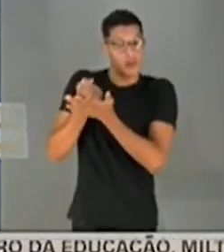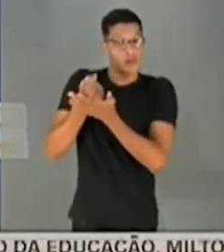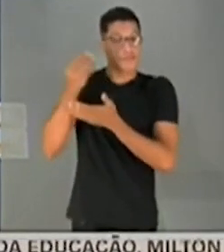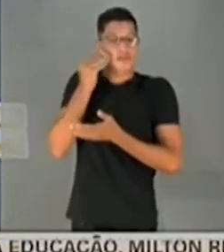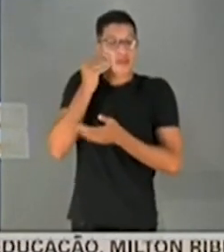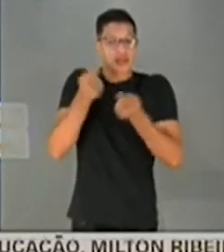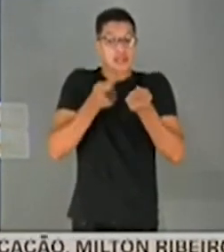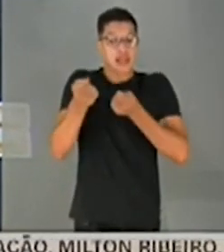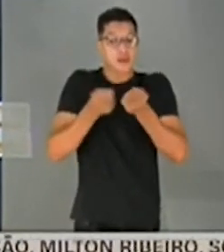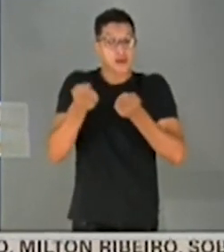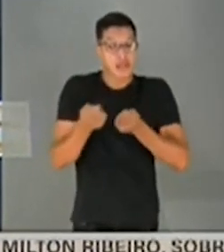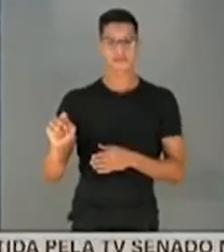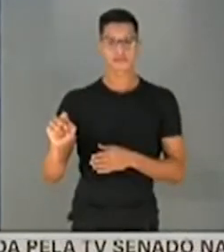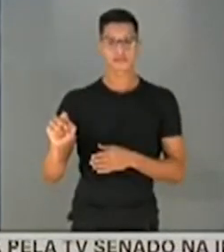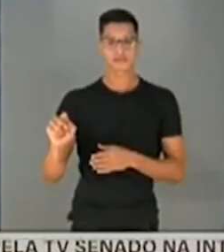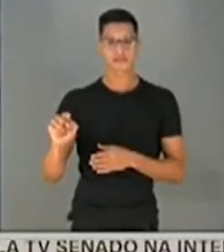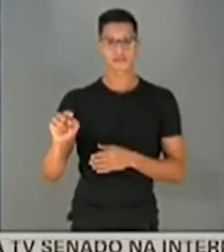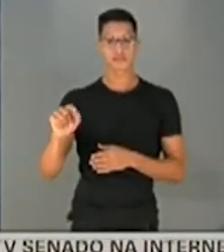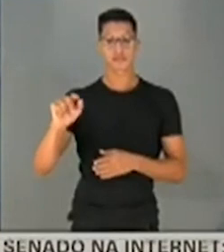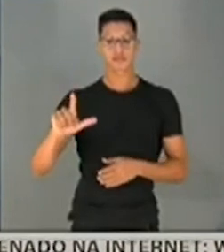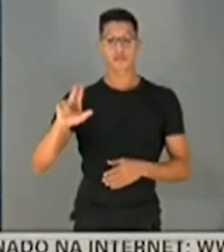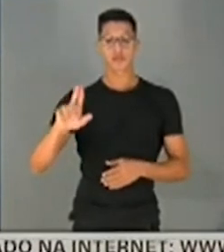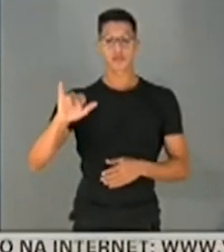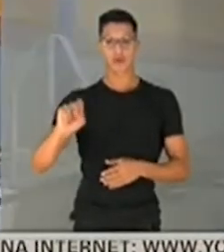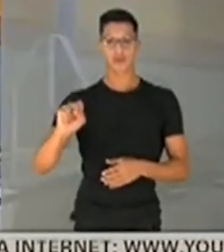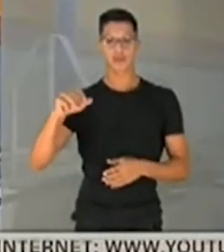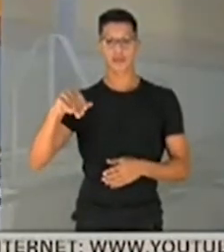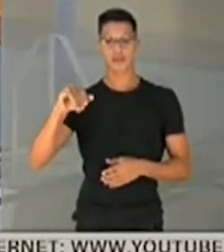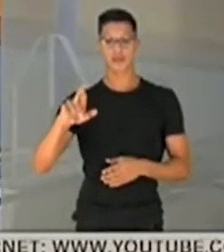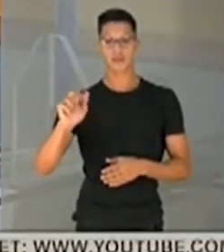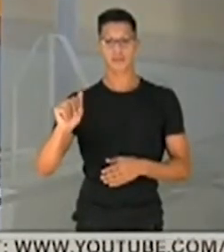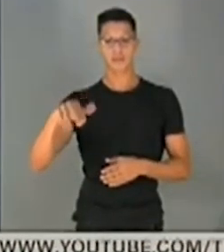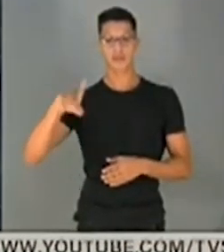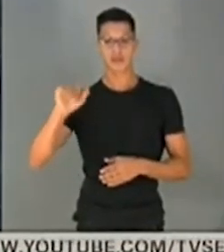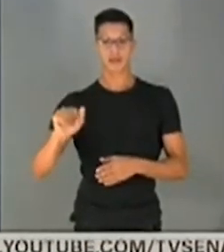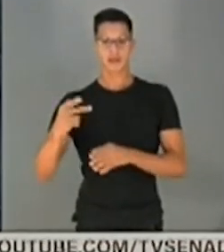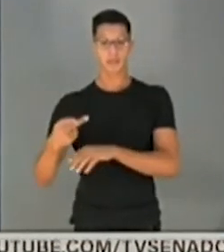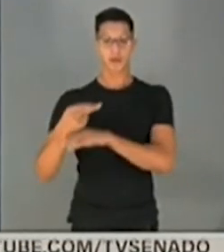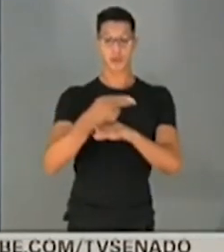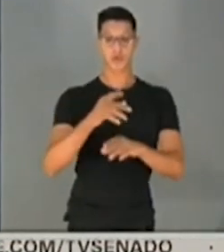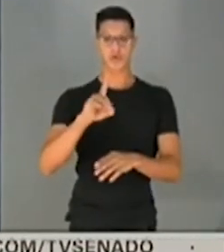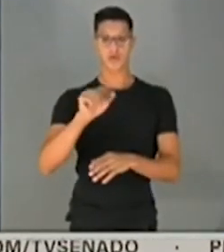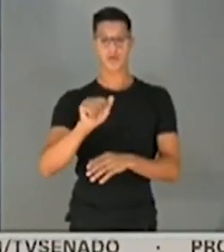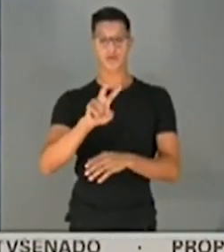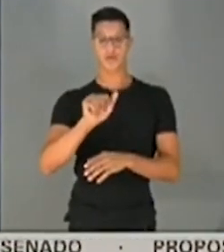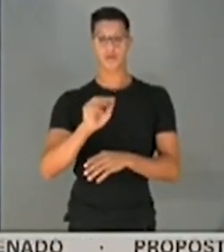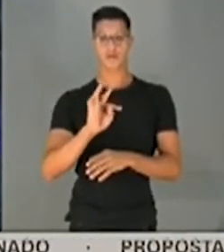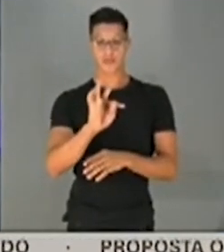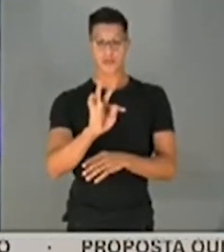negociar a vacina, a princípio o Ministério. O Luiz Miranda procurou o senhor? Procurou a Davat, se não me engano, o